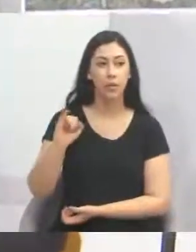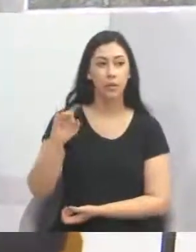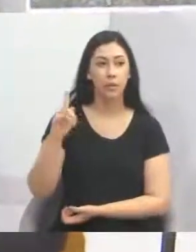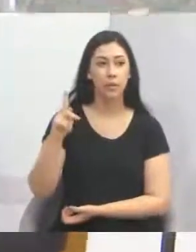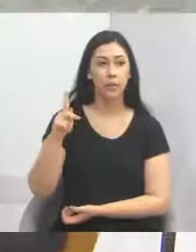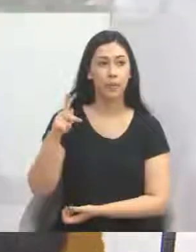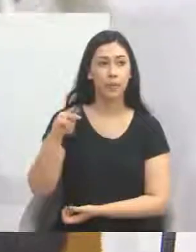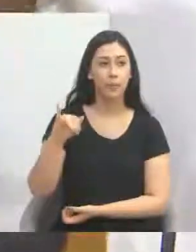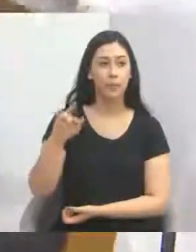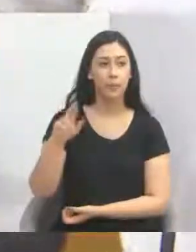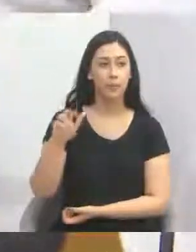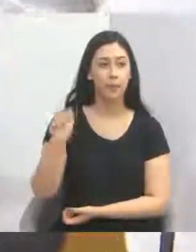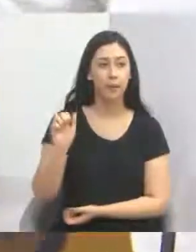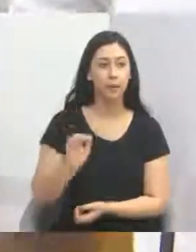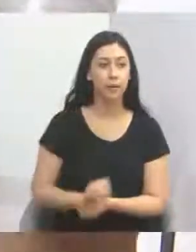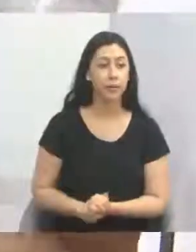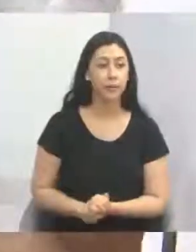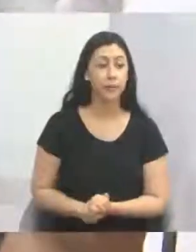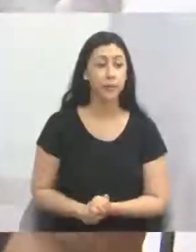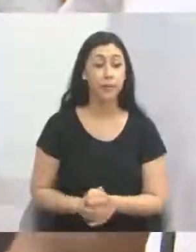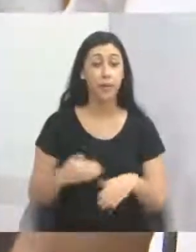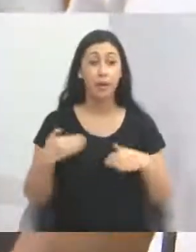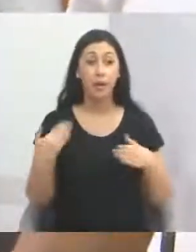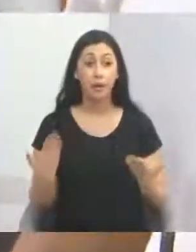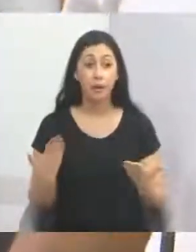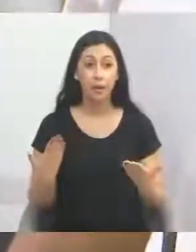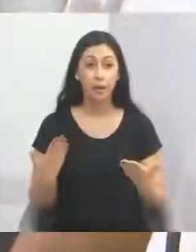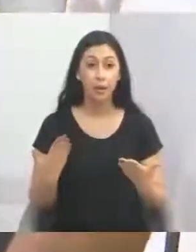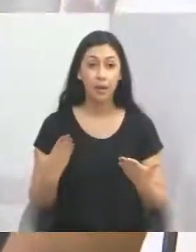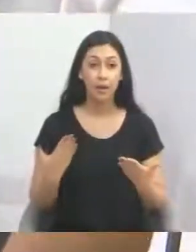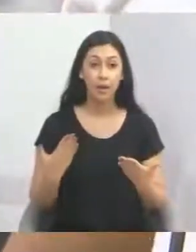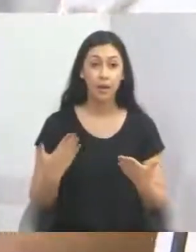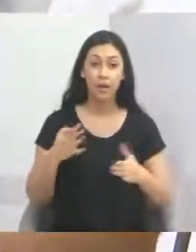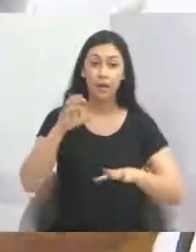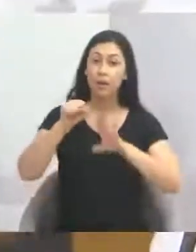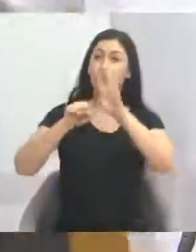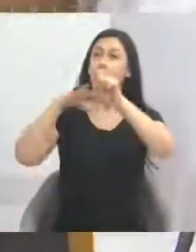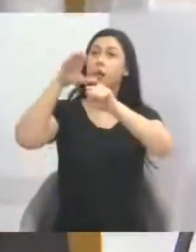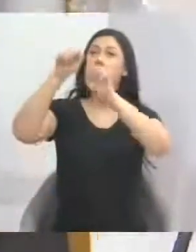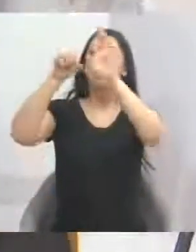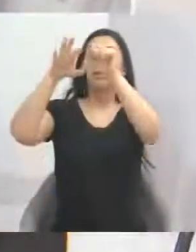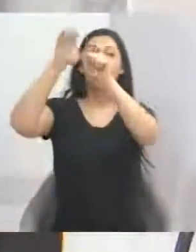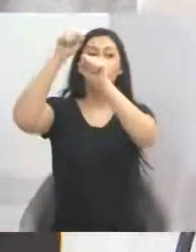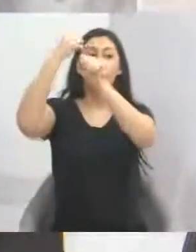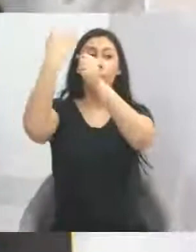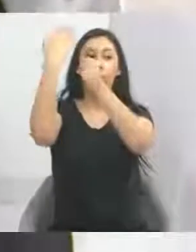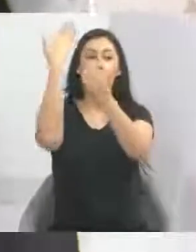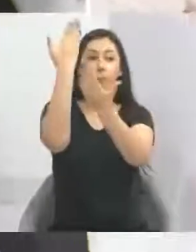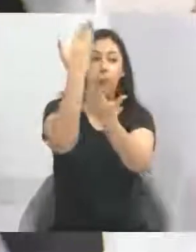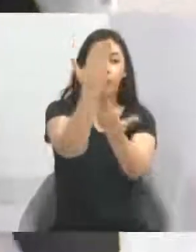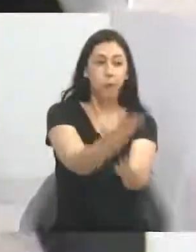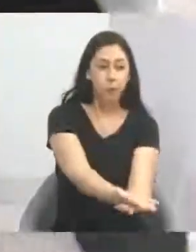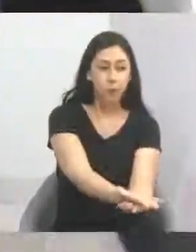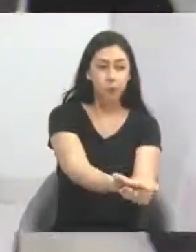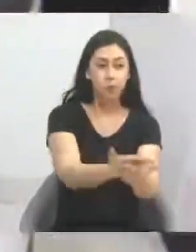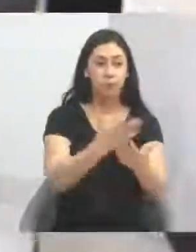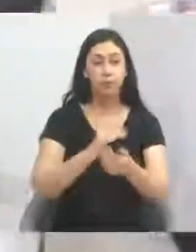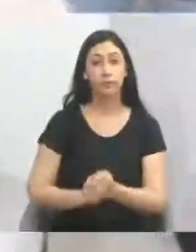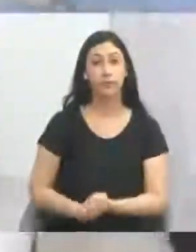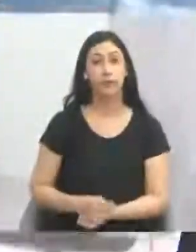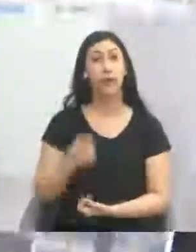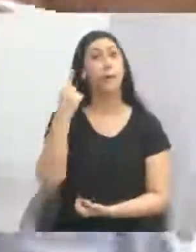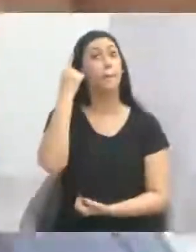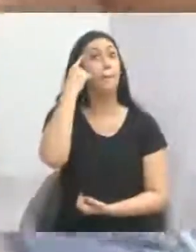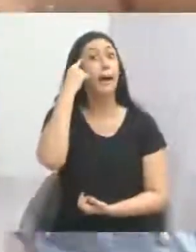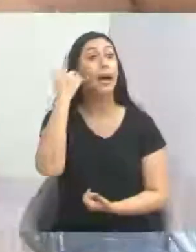todo corroído. E o funcionário caiu da escada e o poste caiu no carro. Olha aqui. Imagina eu se